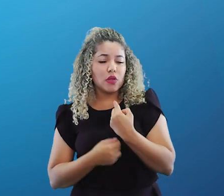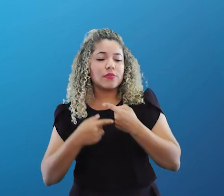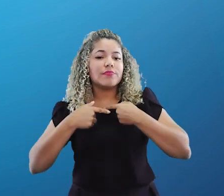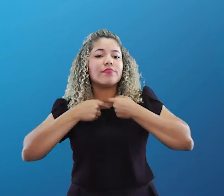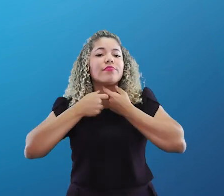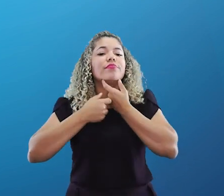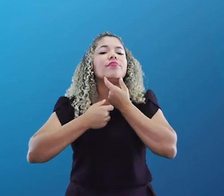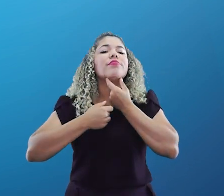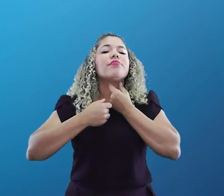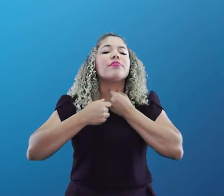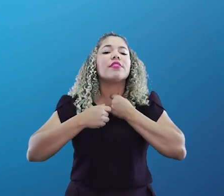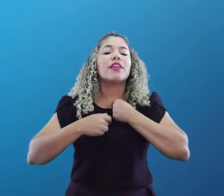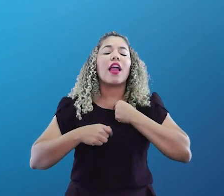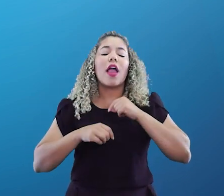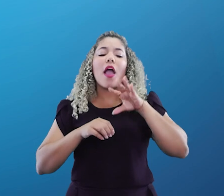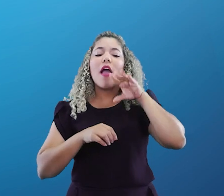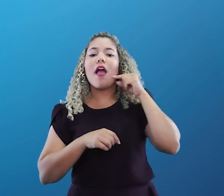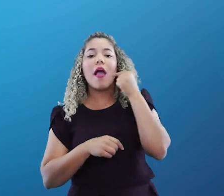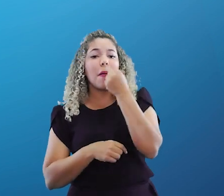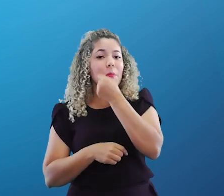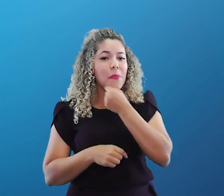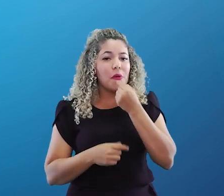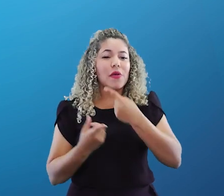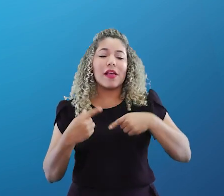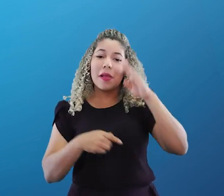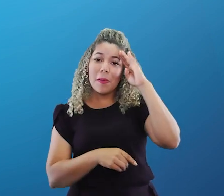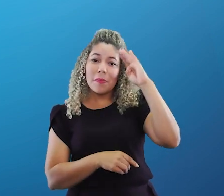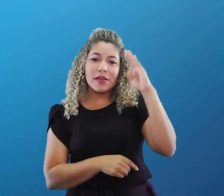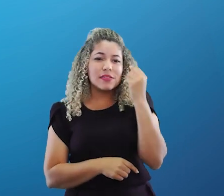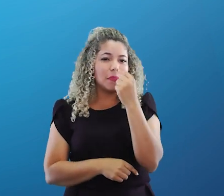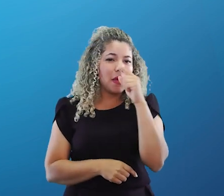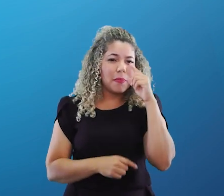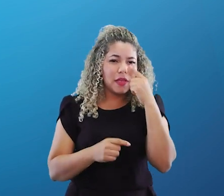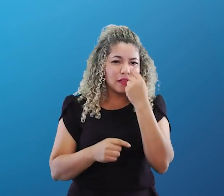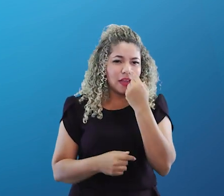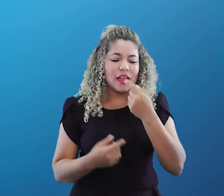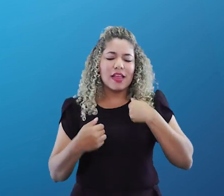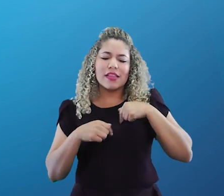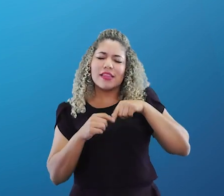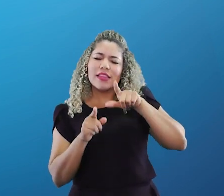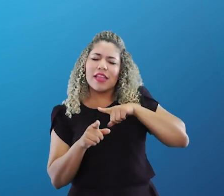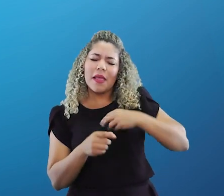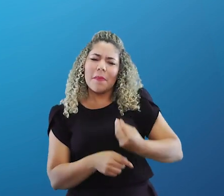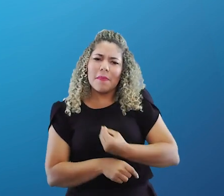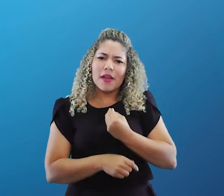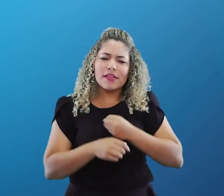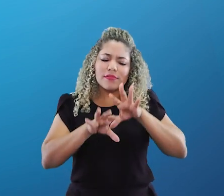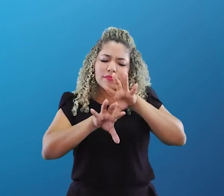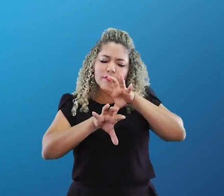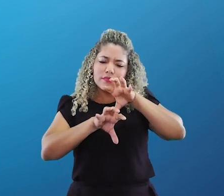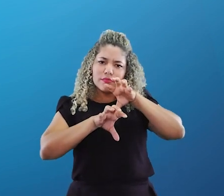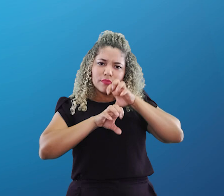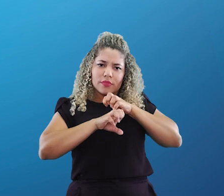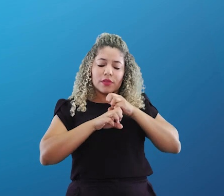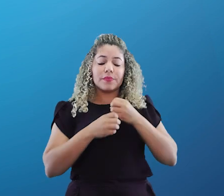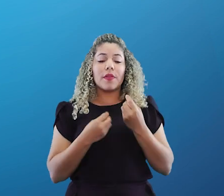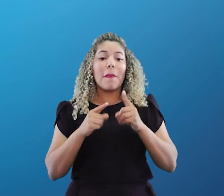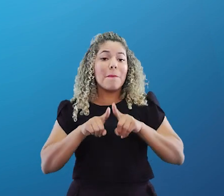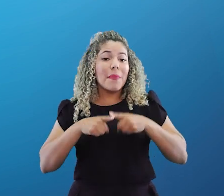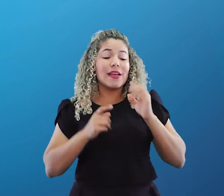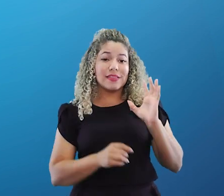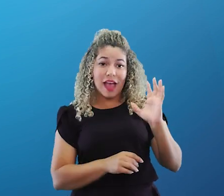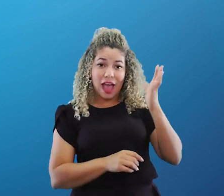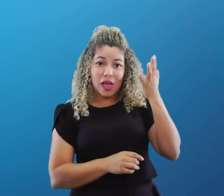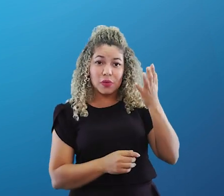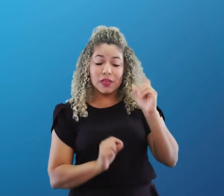superiores, como nariz e boca, principalmente o nariz, têm esses pelinhos, esses cílios que fazem a filtragem do ar. O que pode acontecer